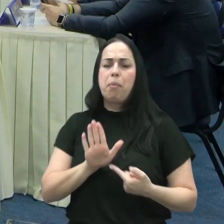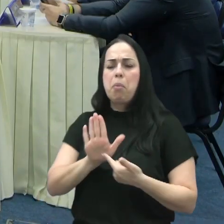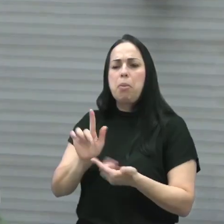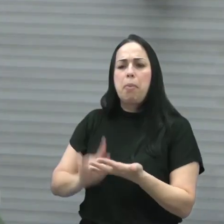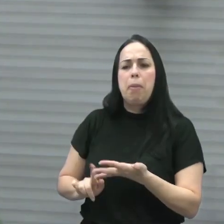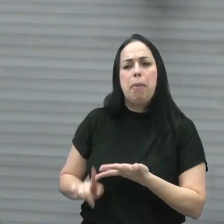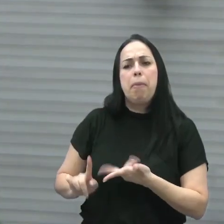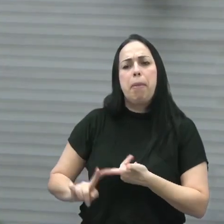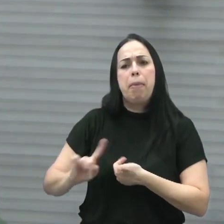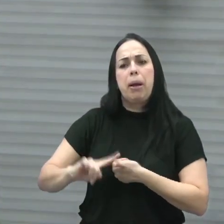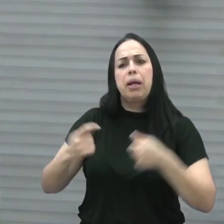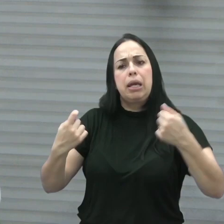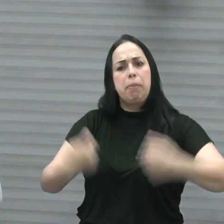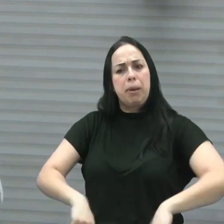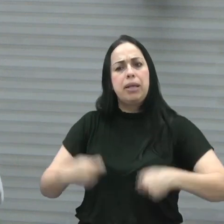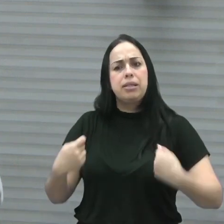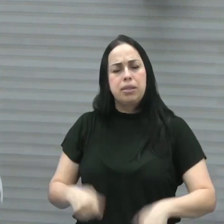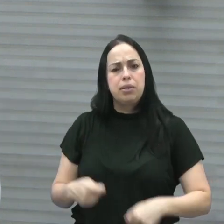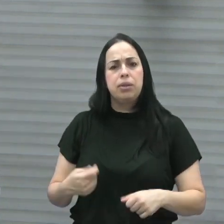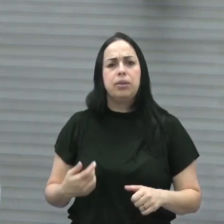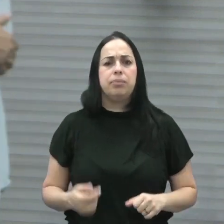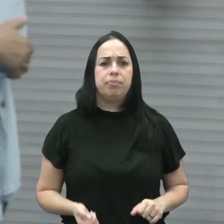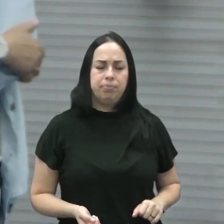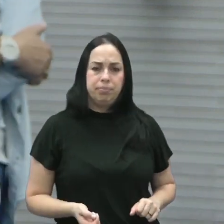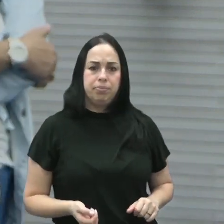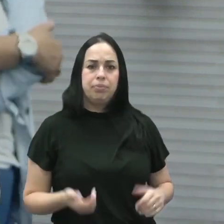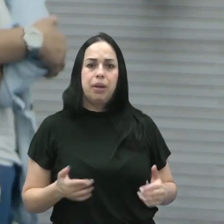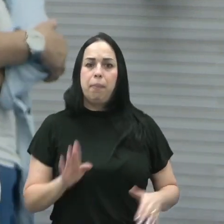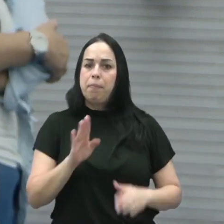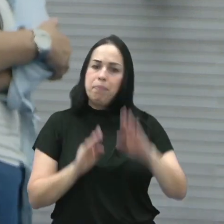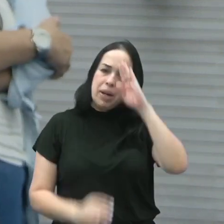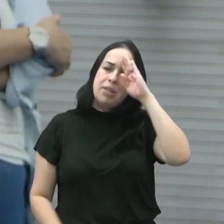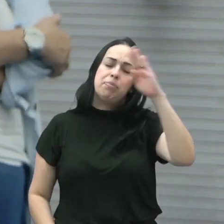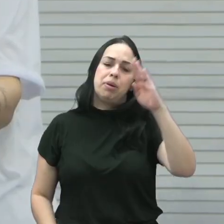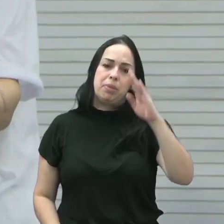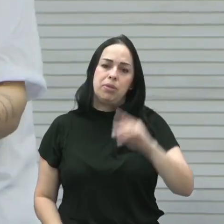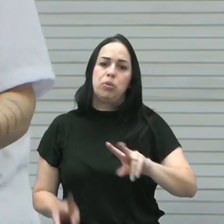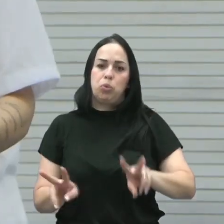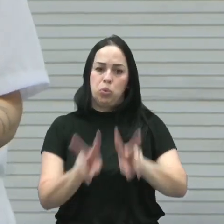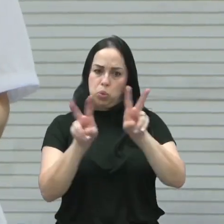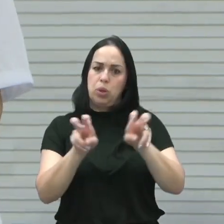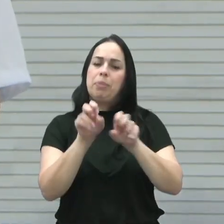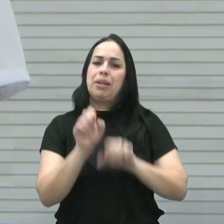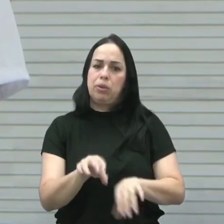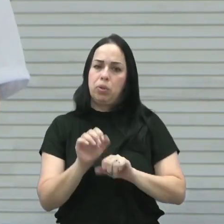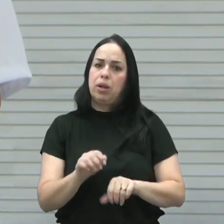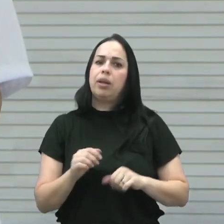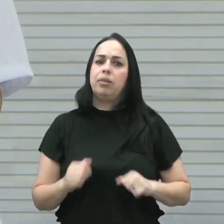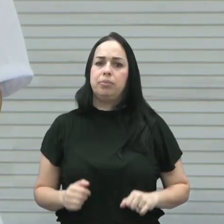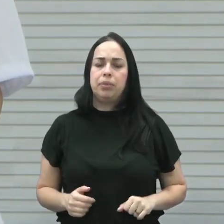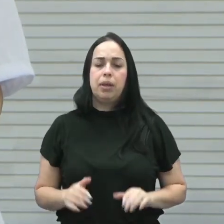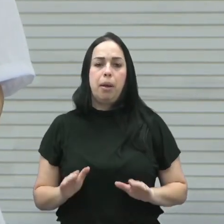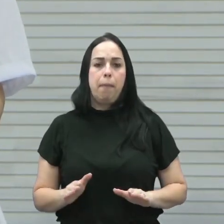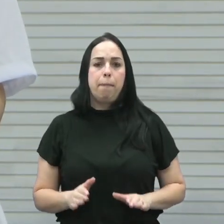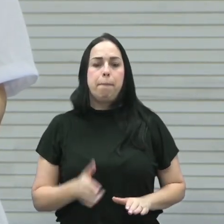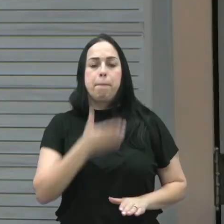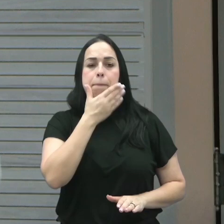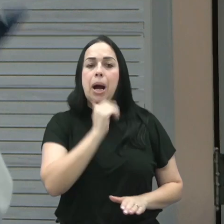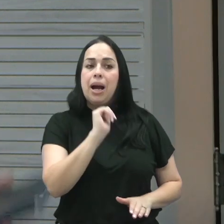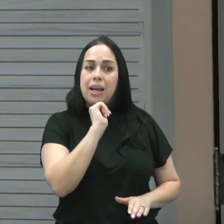autismo apresentaram demanda aos parlamentares e ao poder público, principalmente no tema da